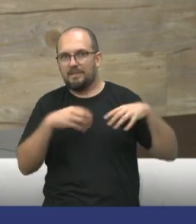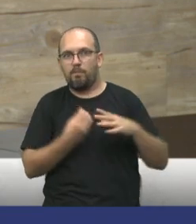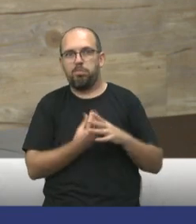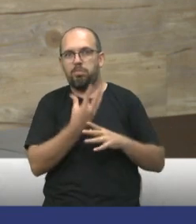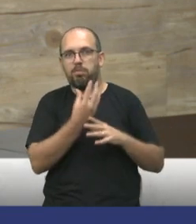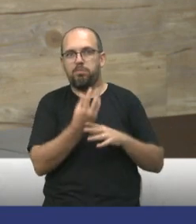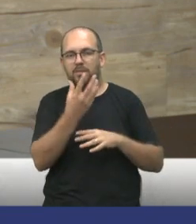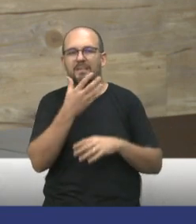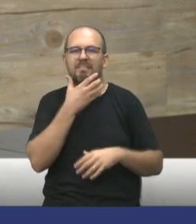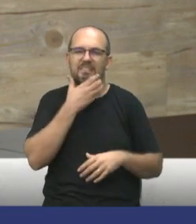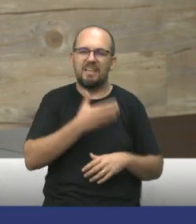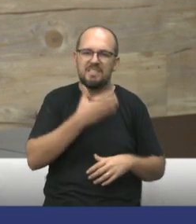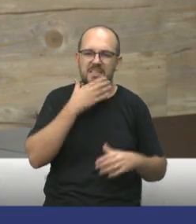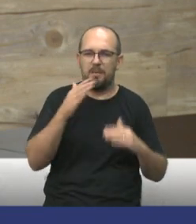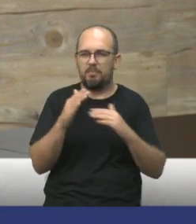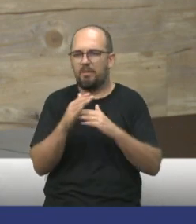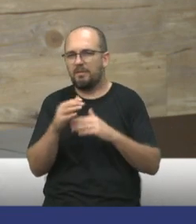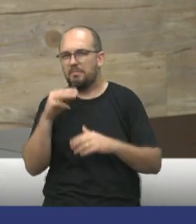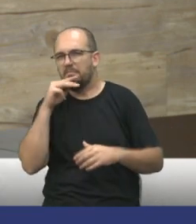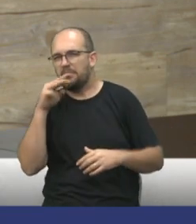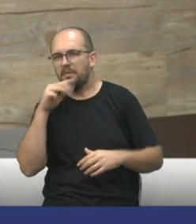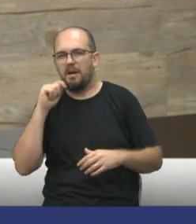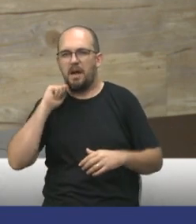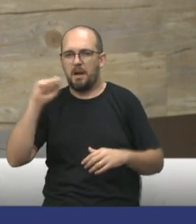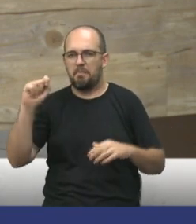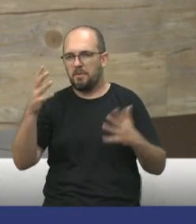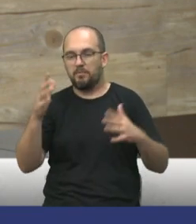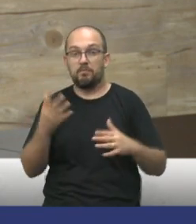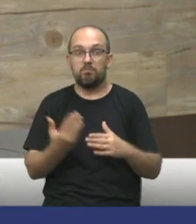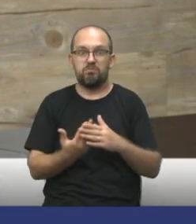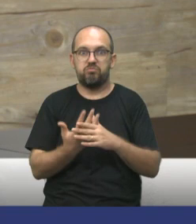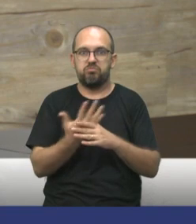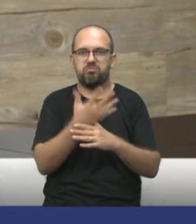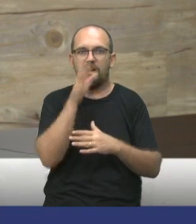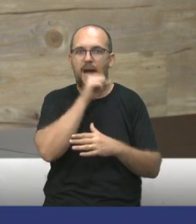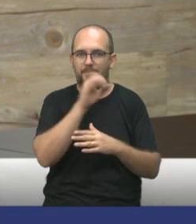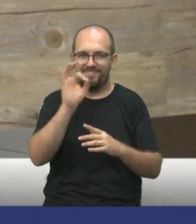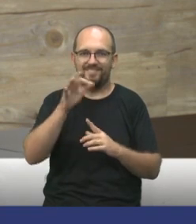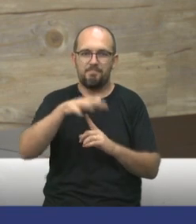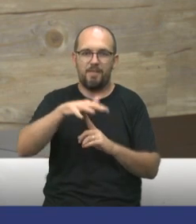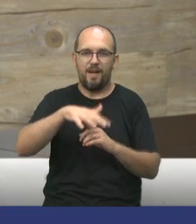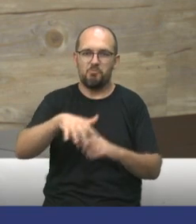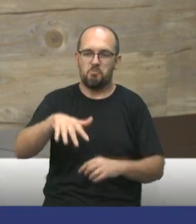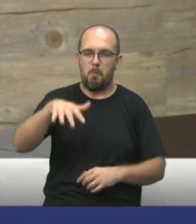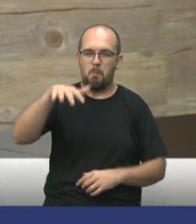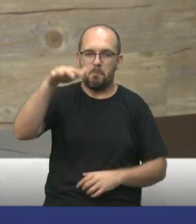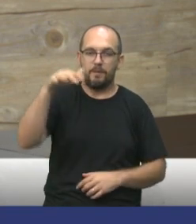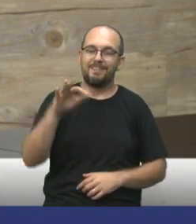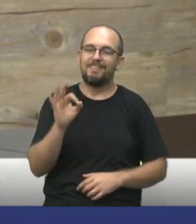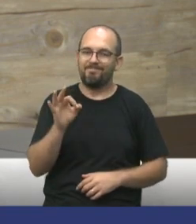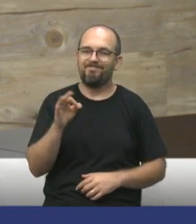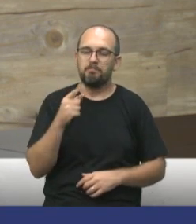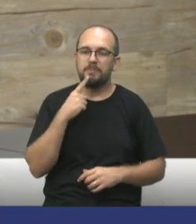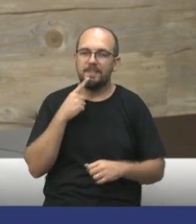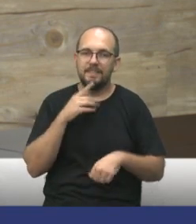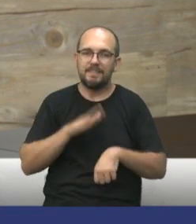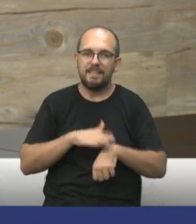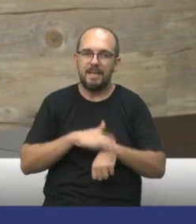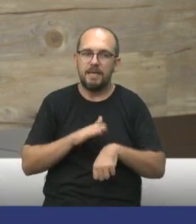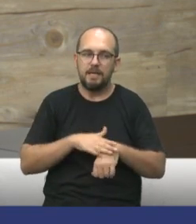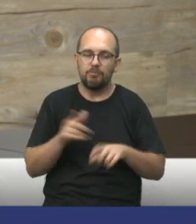de dezembro até março, abril, é muito rápido, então precisaria realmente, né, ter um estudo para que fosse